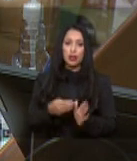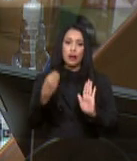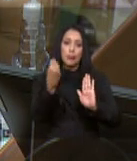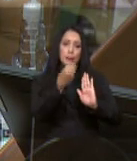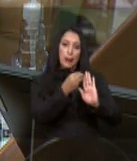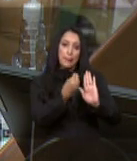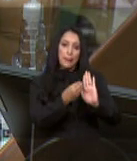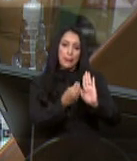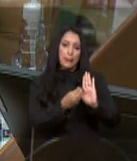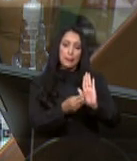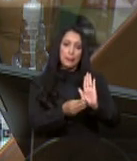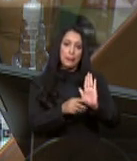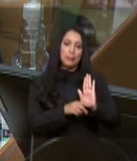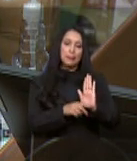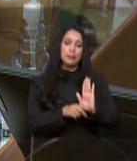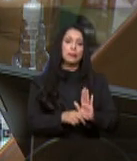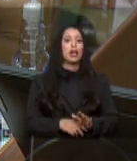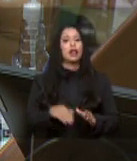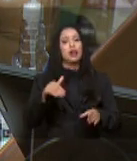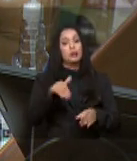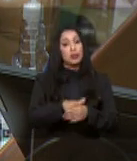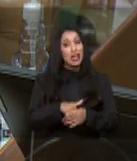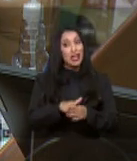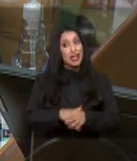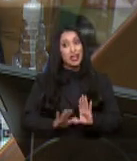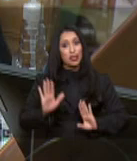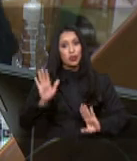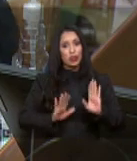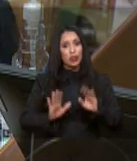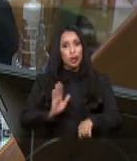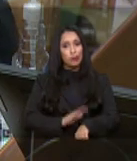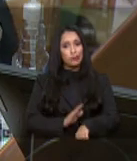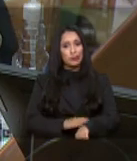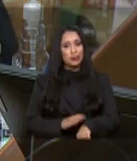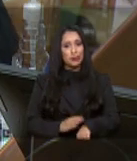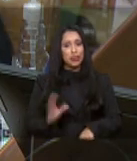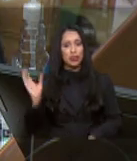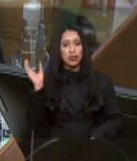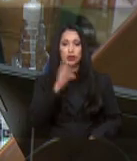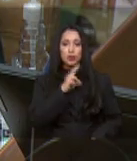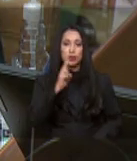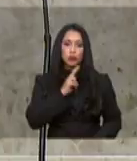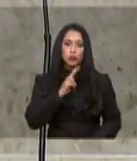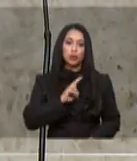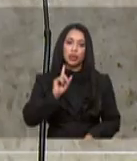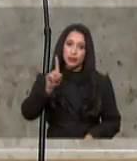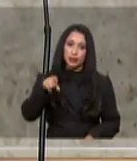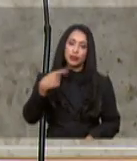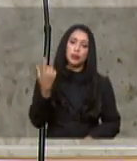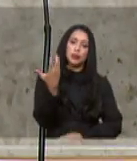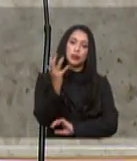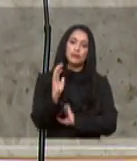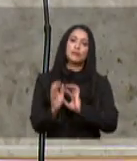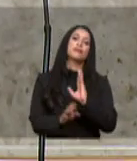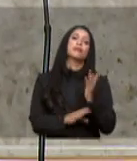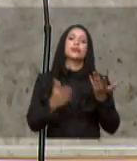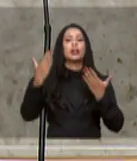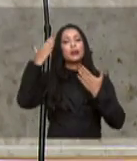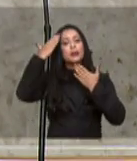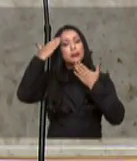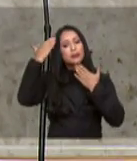como Vossa Excelência esclareceu, da matéria eleitoral com prazos determinantes, seria sucedido por aqui e, portanto, sou grata a Vossa